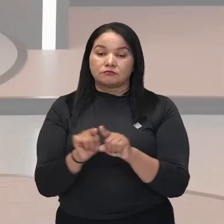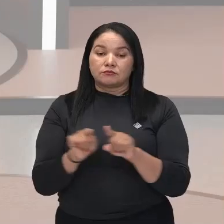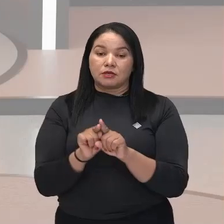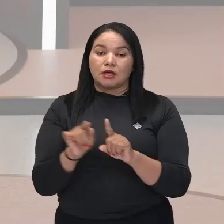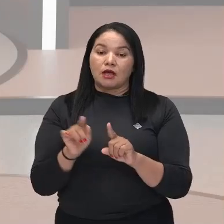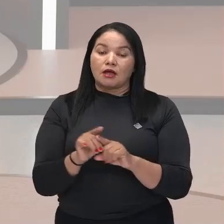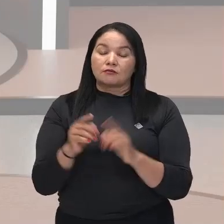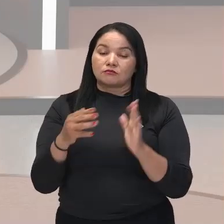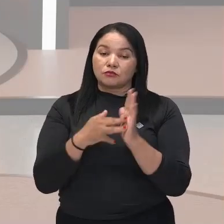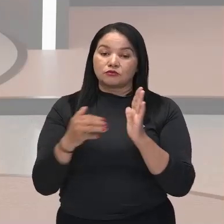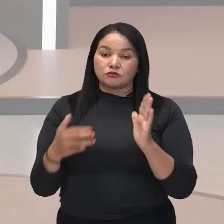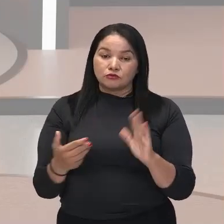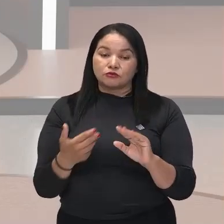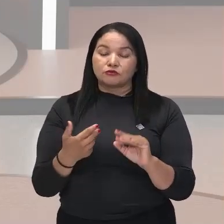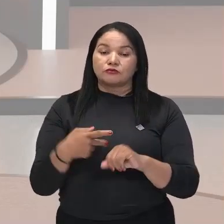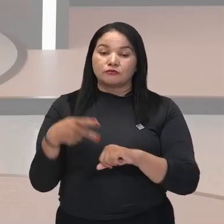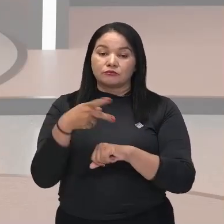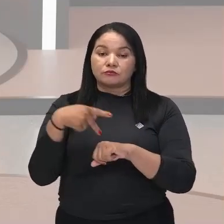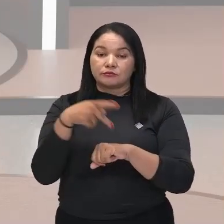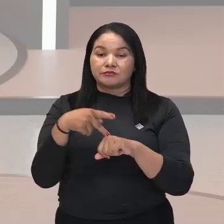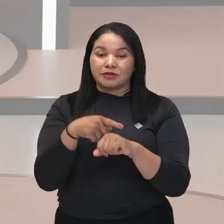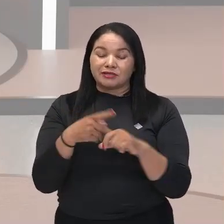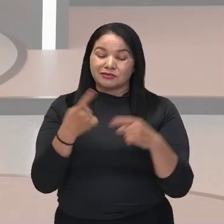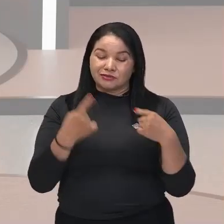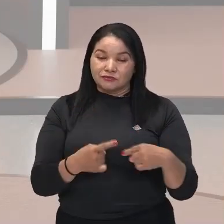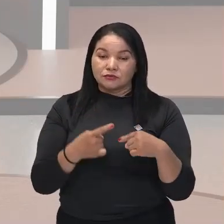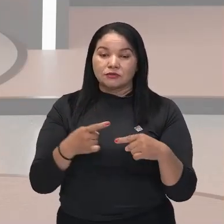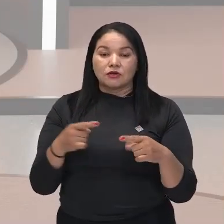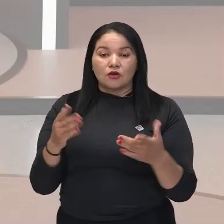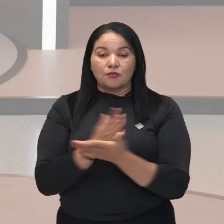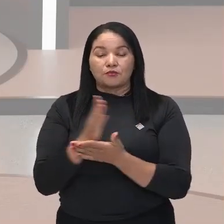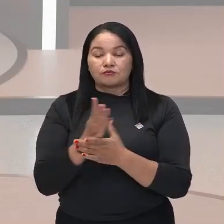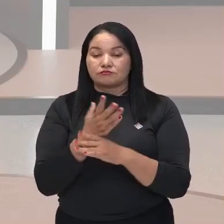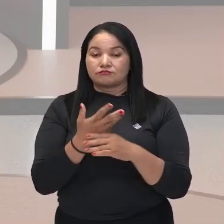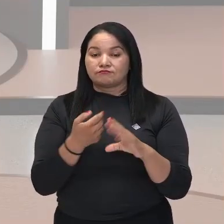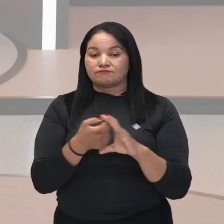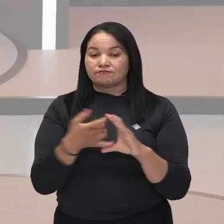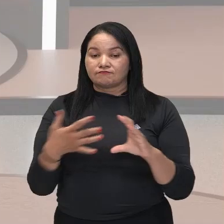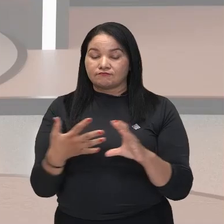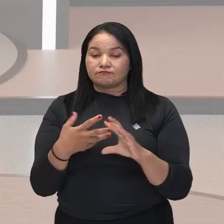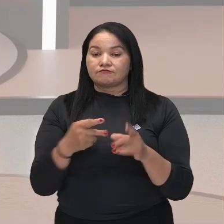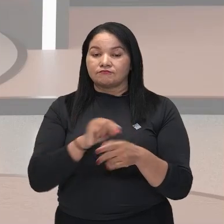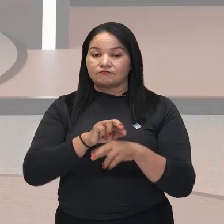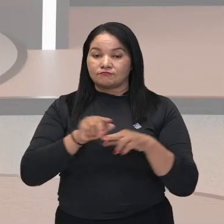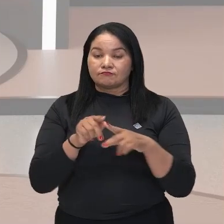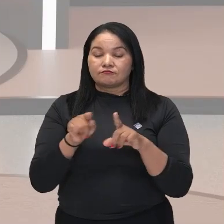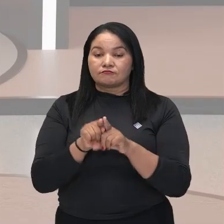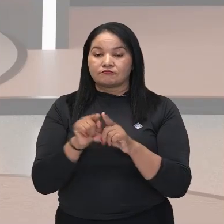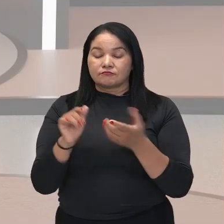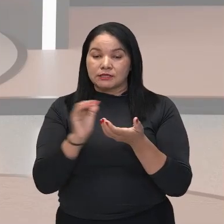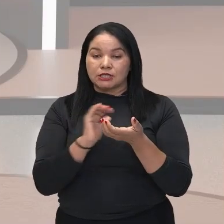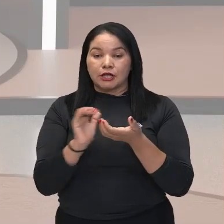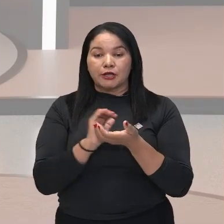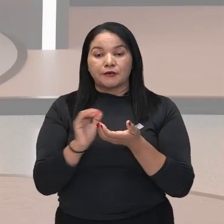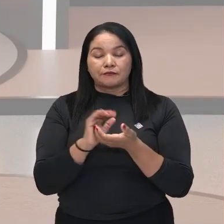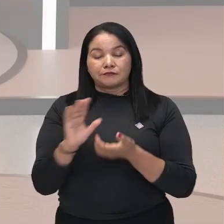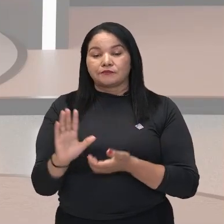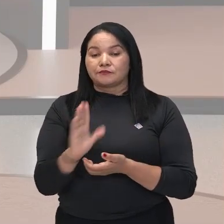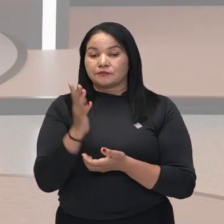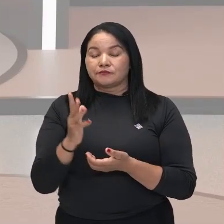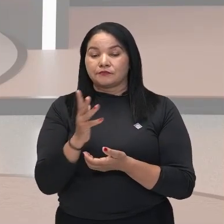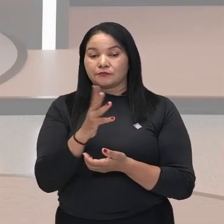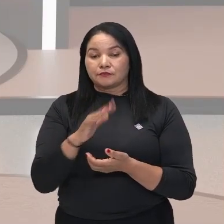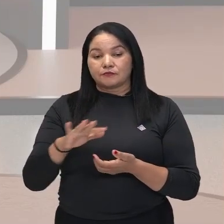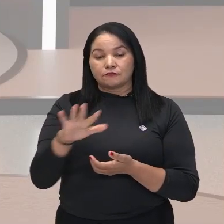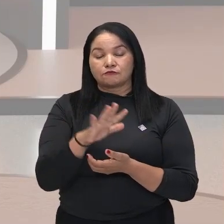os países, tá? Então, vamos ter várias características que realmente, quando a gente fala de Oriente Médio, acaba chamando